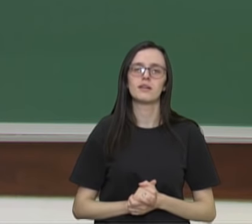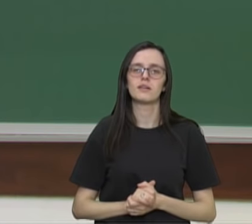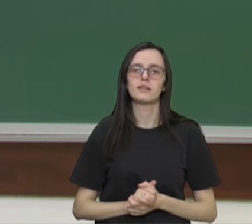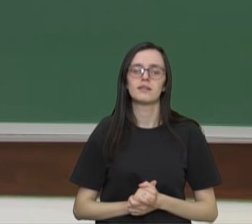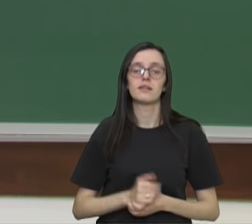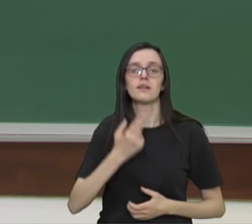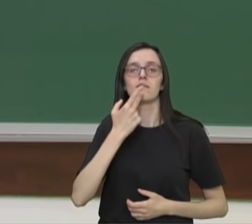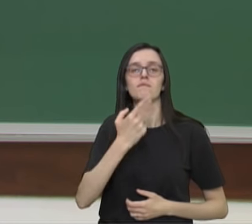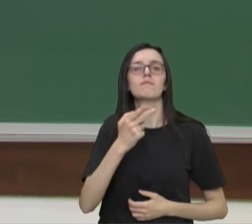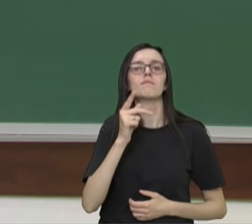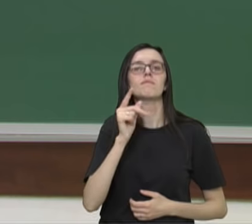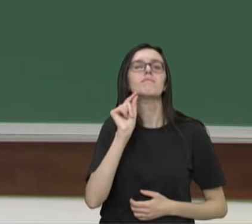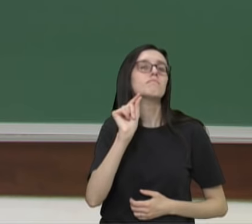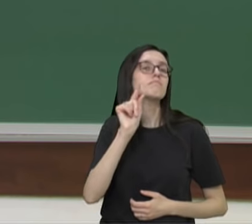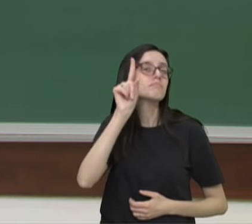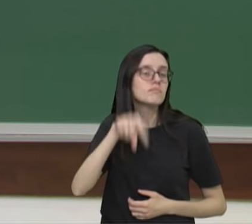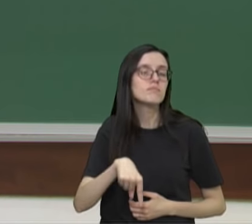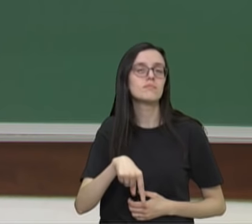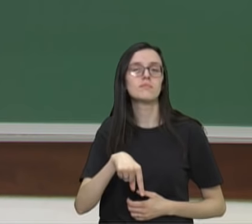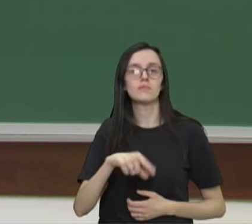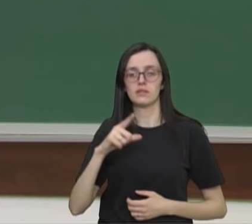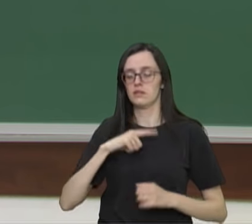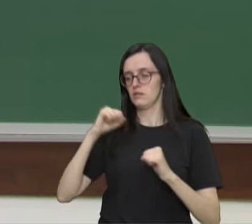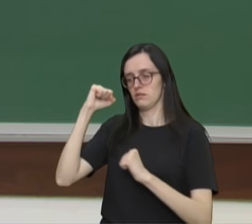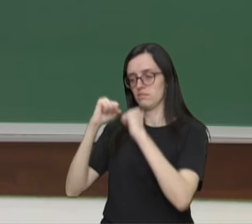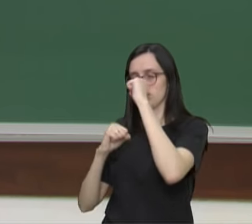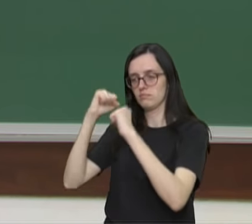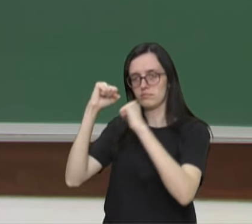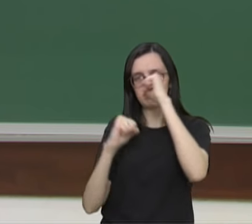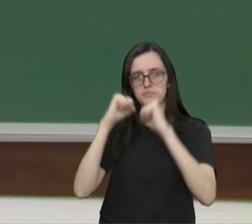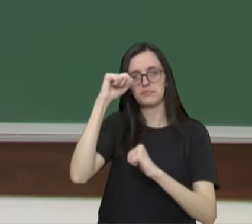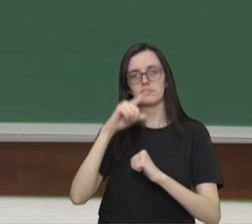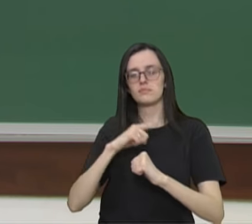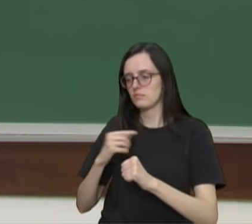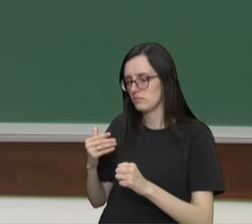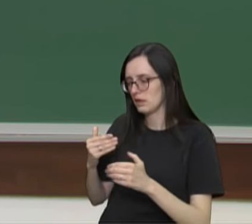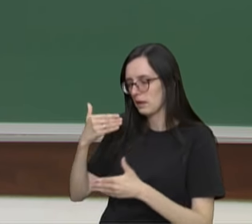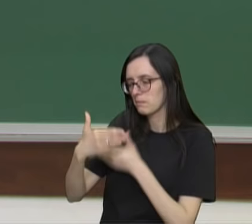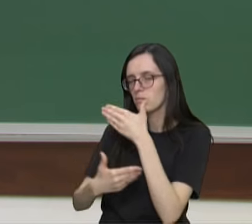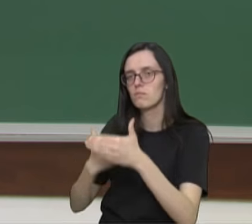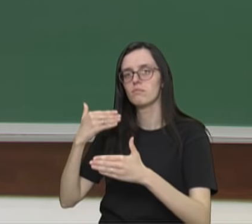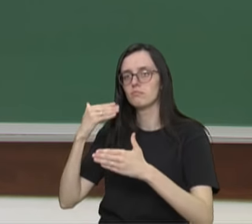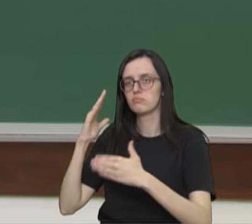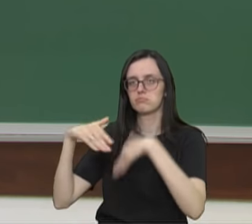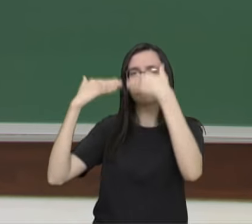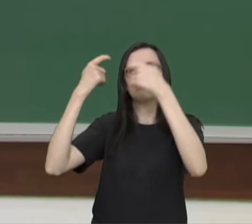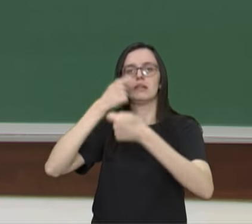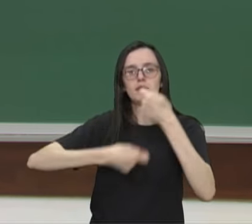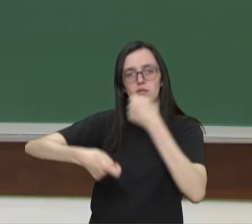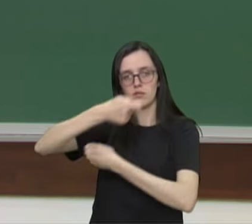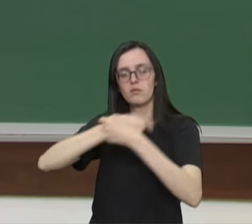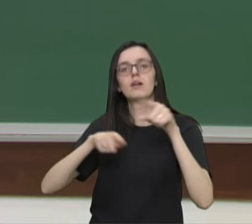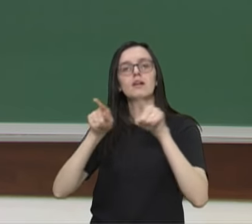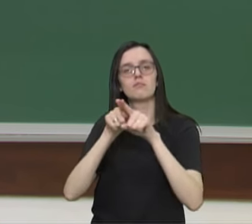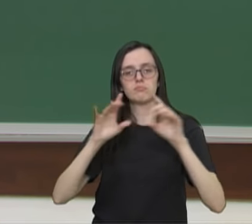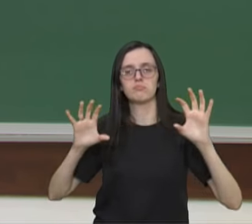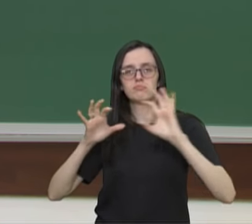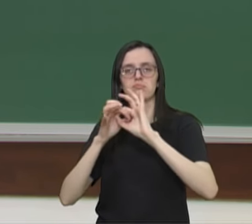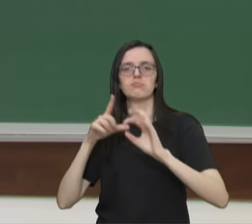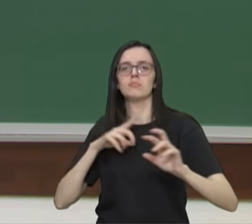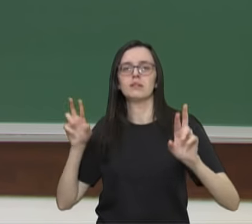respeito ao que diz respeito ao grau daquelas indústrias que têm um grande processo de desenvolvimento econômico acoplado